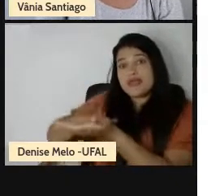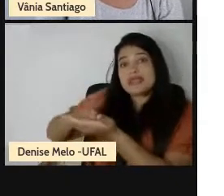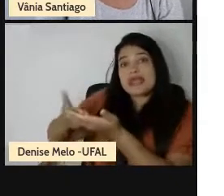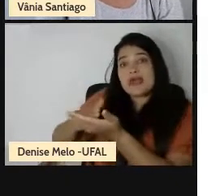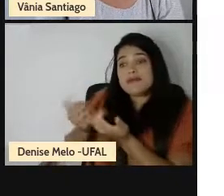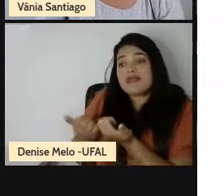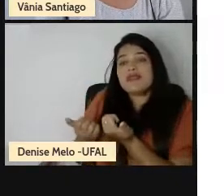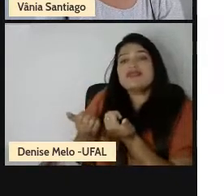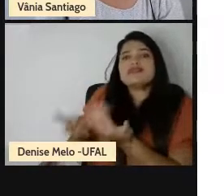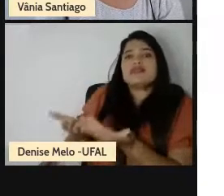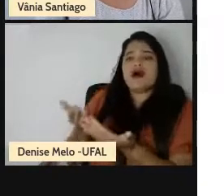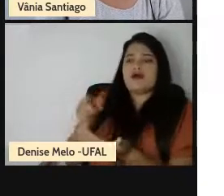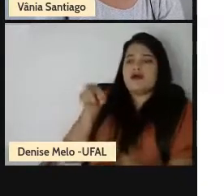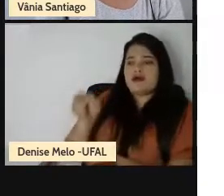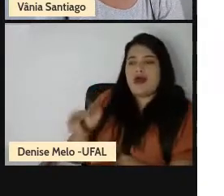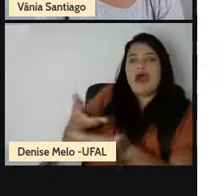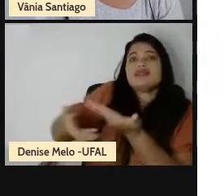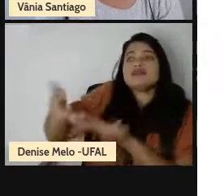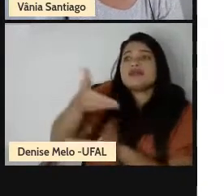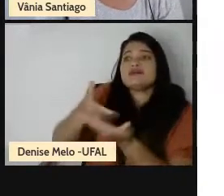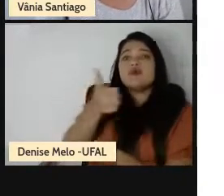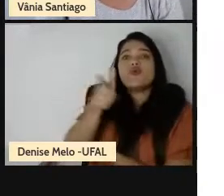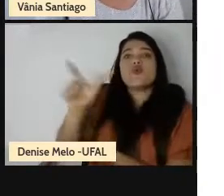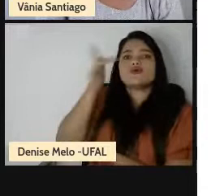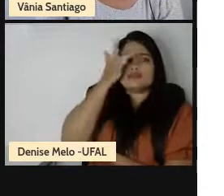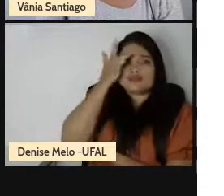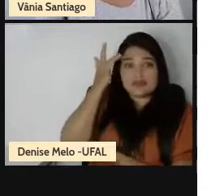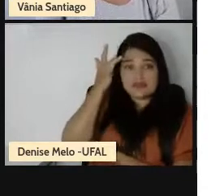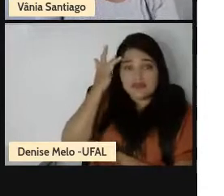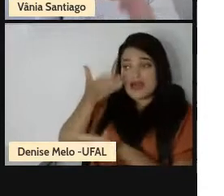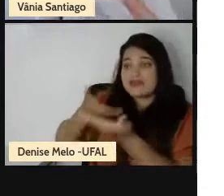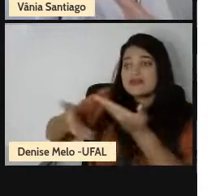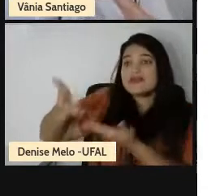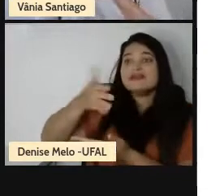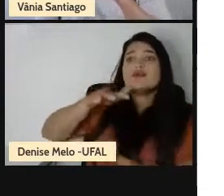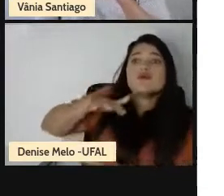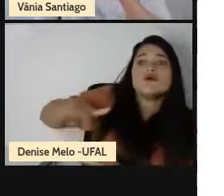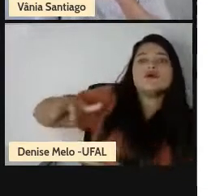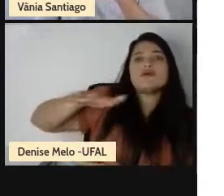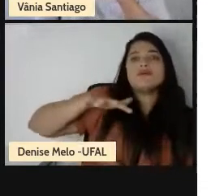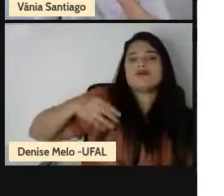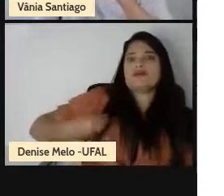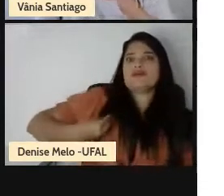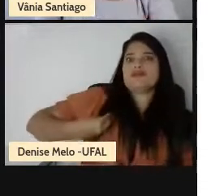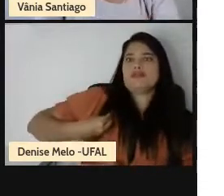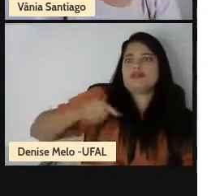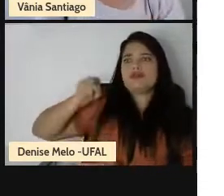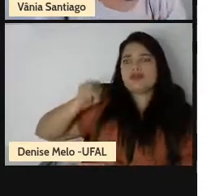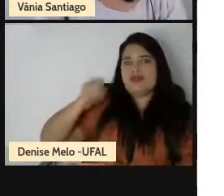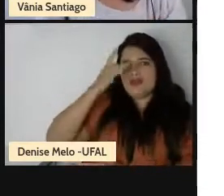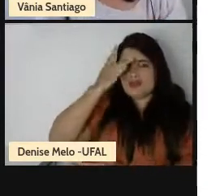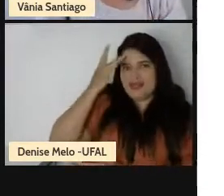surdo-cego a interação com as outras pessoas e com o ambiente que ele está. E essa é uma atividade de alto grau